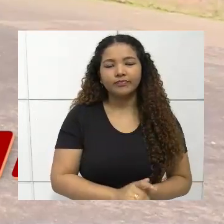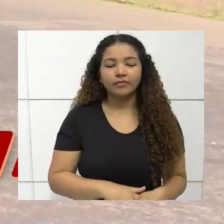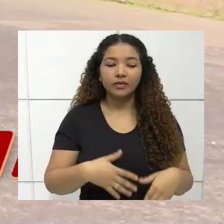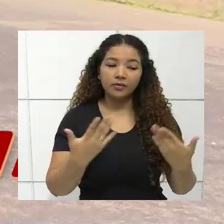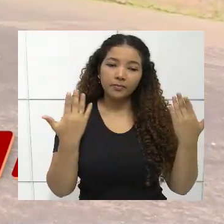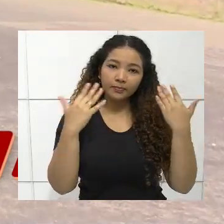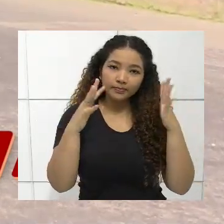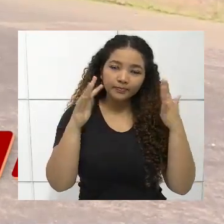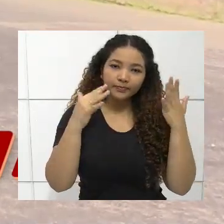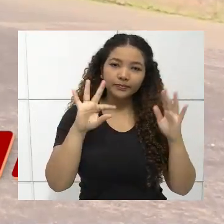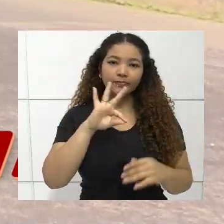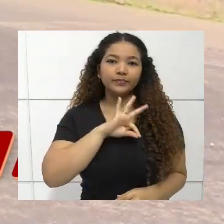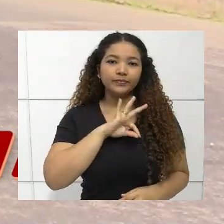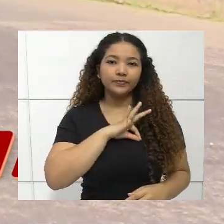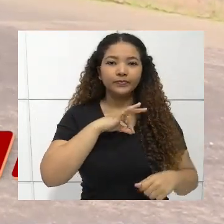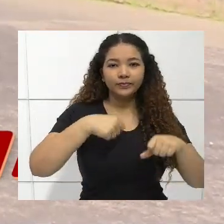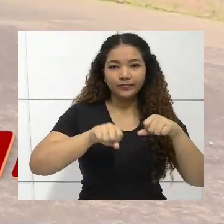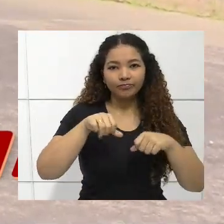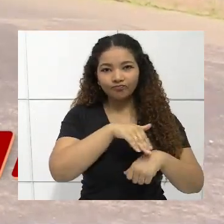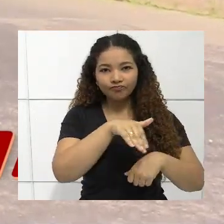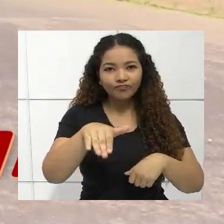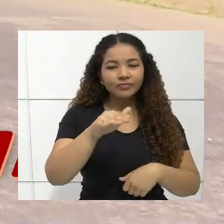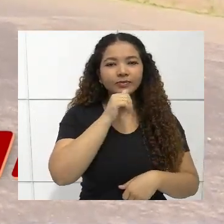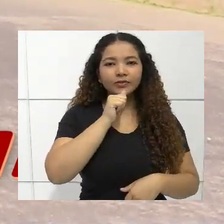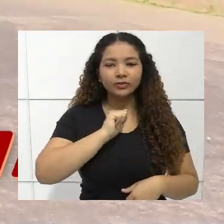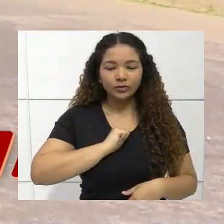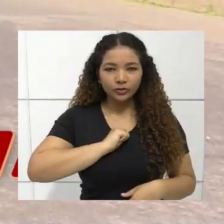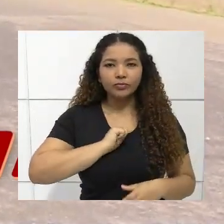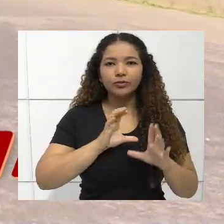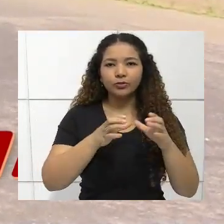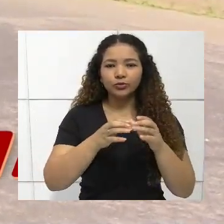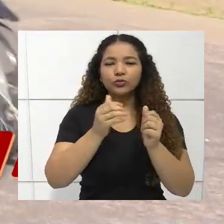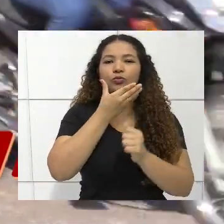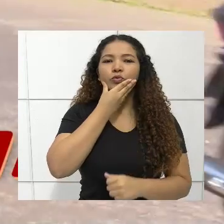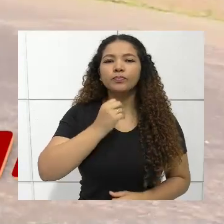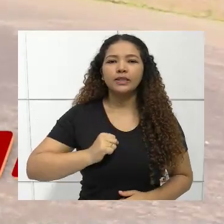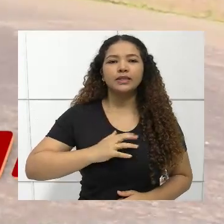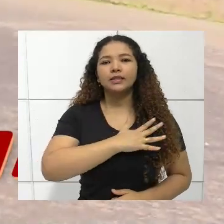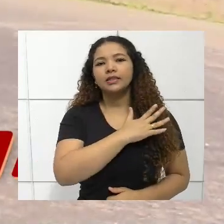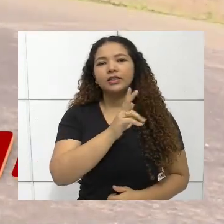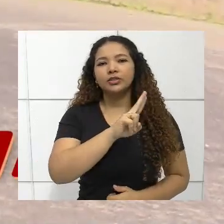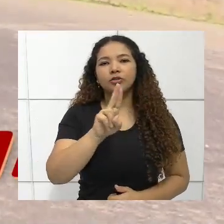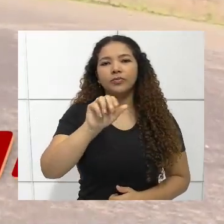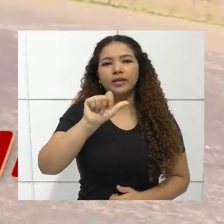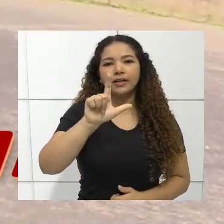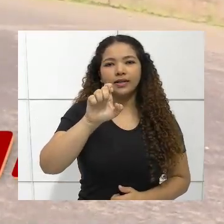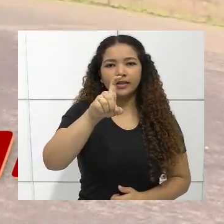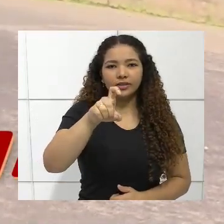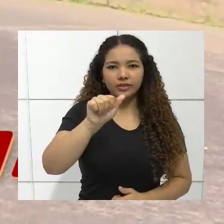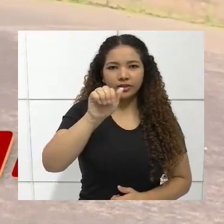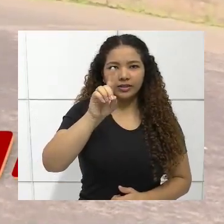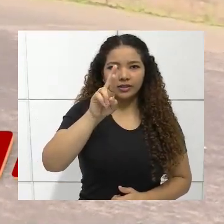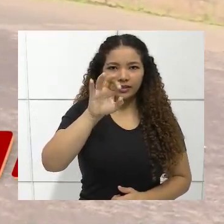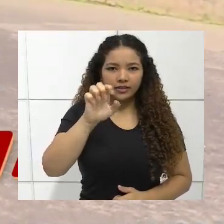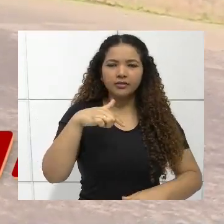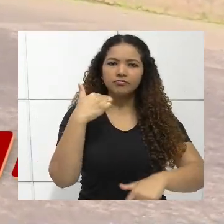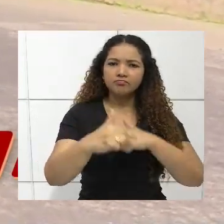ao Moto Patrulhamento de Abaetetuba, ao comando do sargento Alexandre, que vem desenvolvendo um trabalho